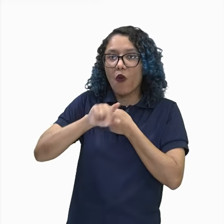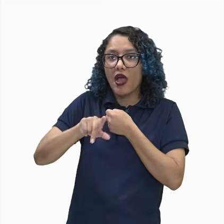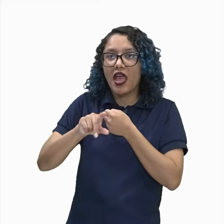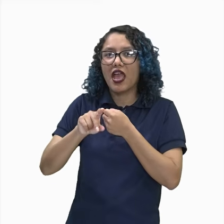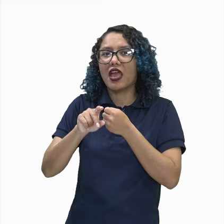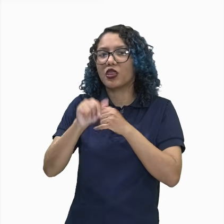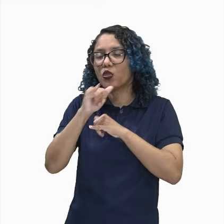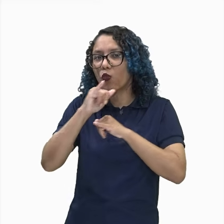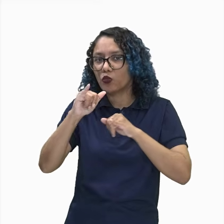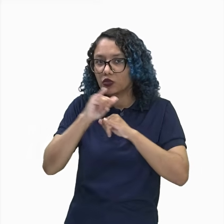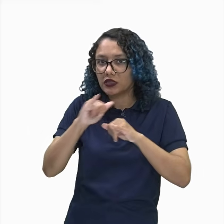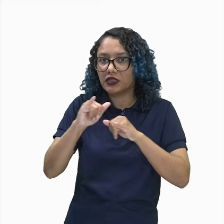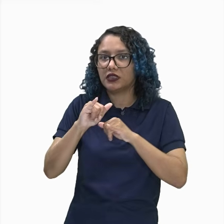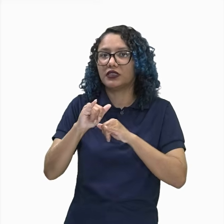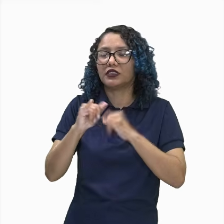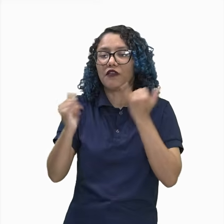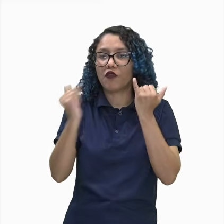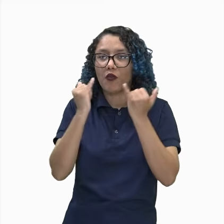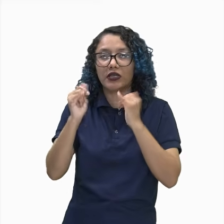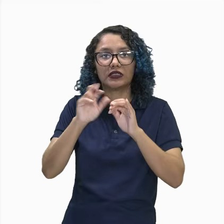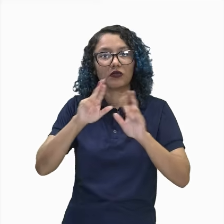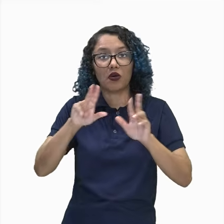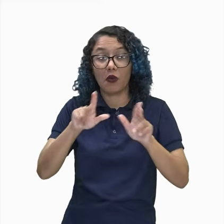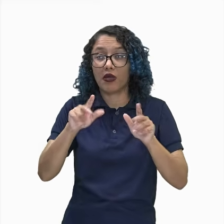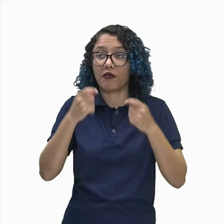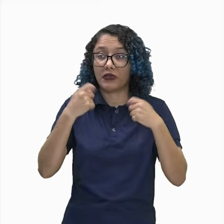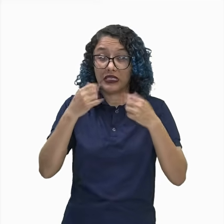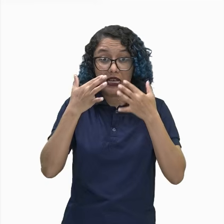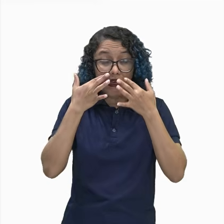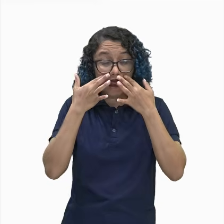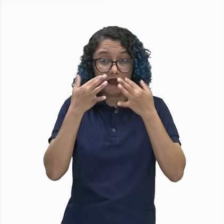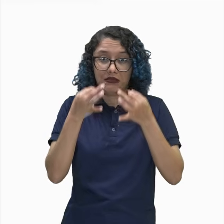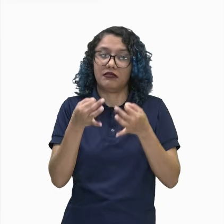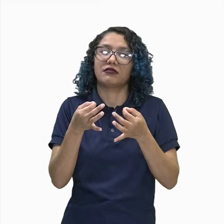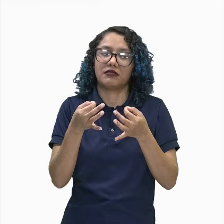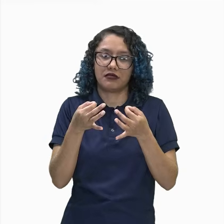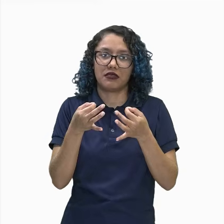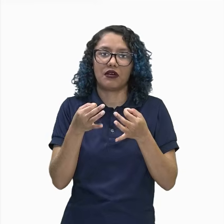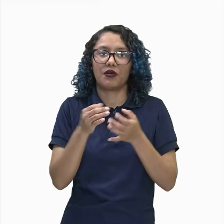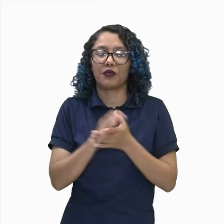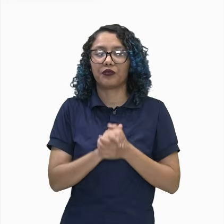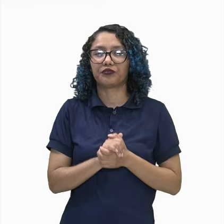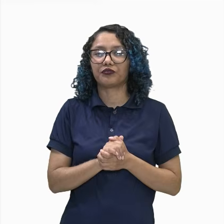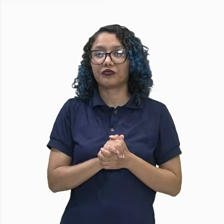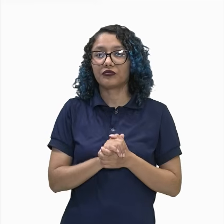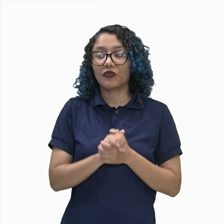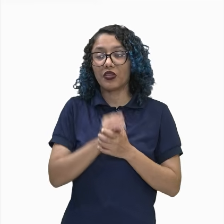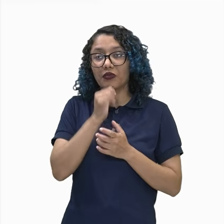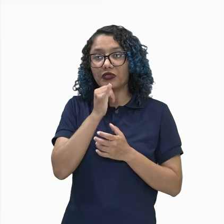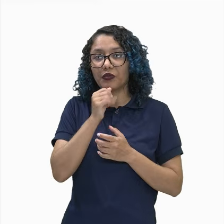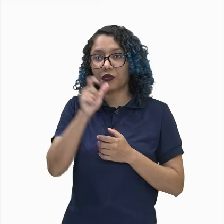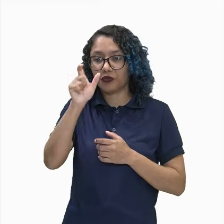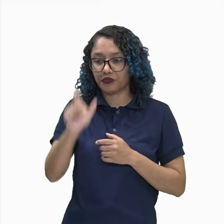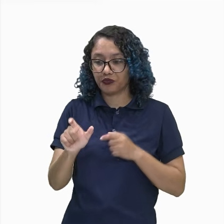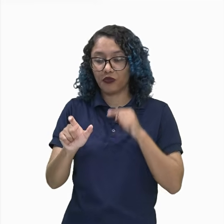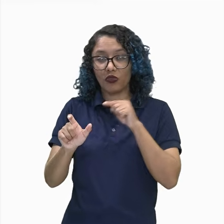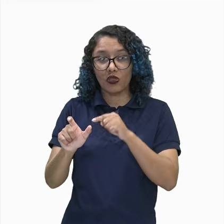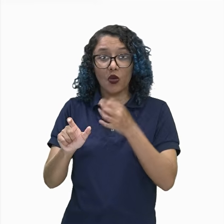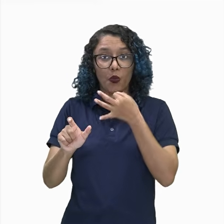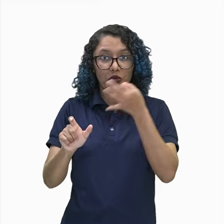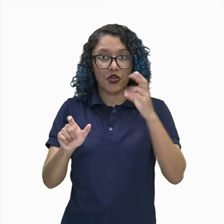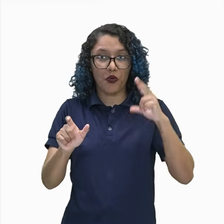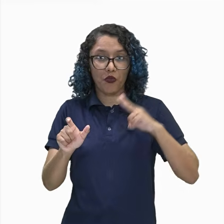É necessário sempre ficar atentos a isso, certo? Não tratar uma opinião particular de uma